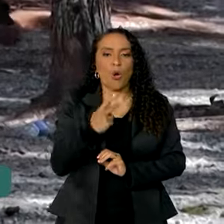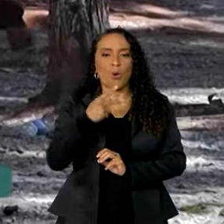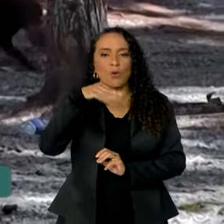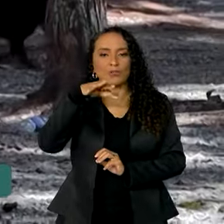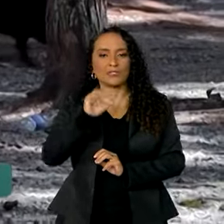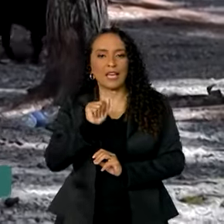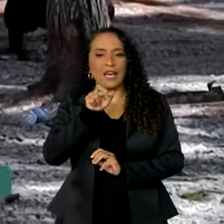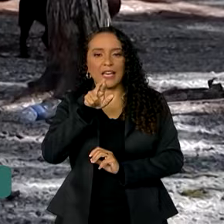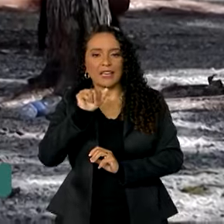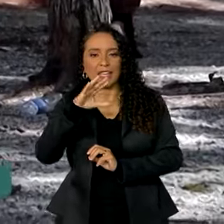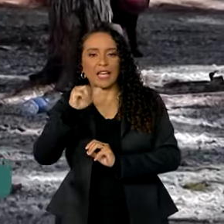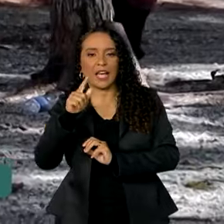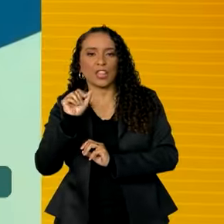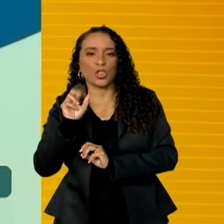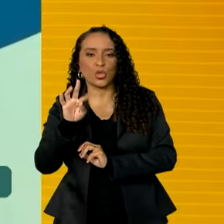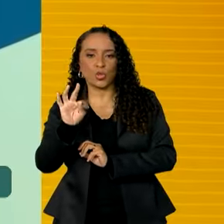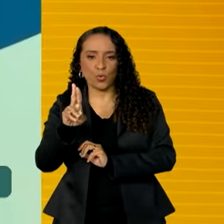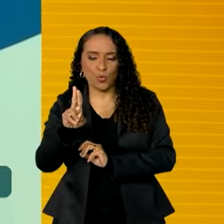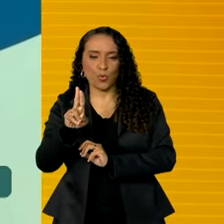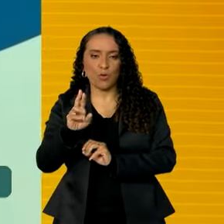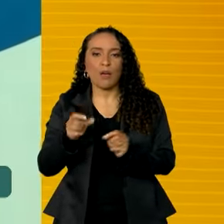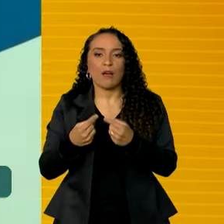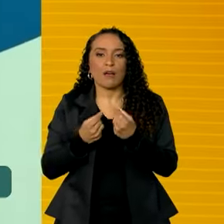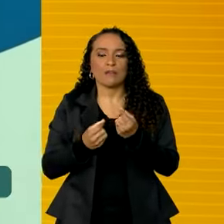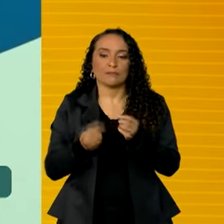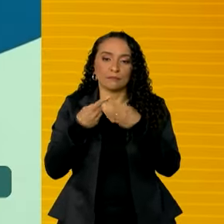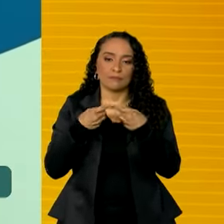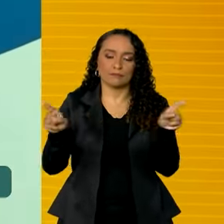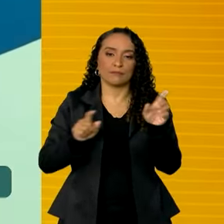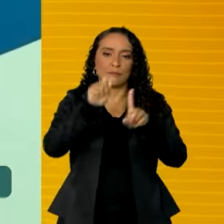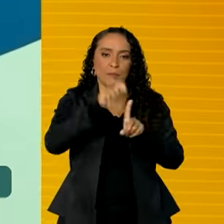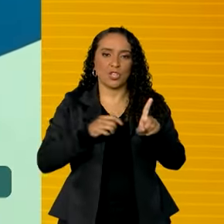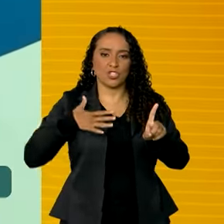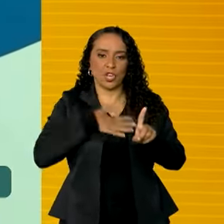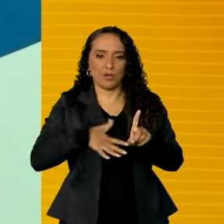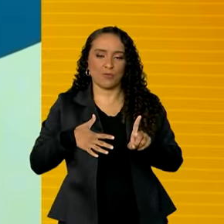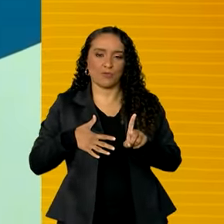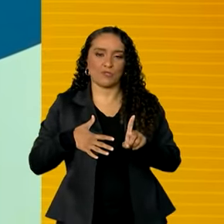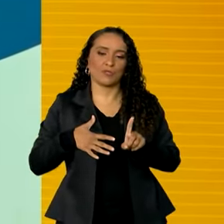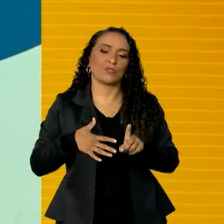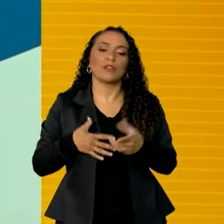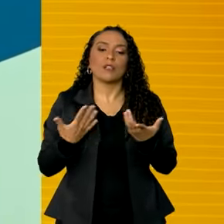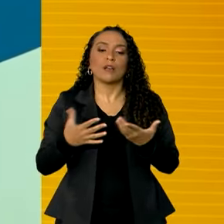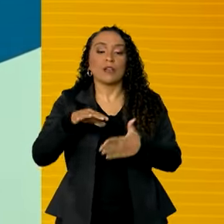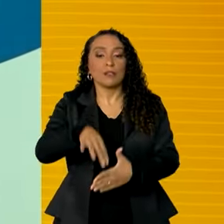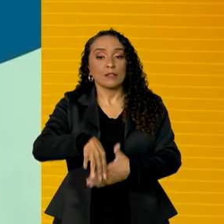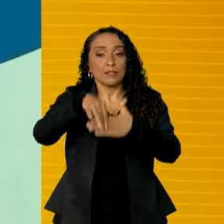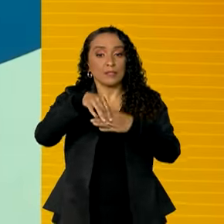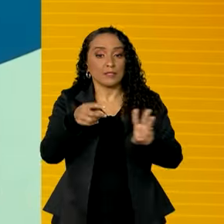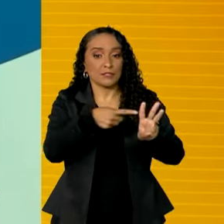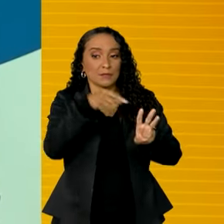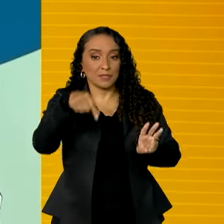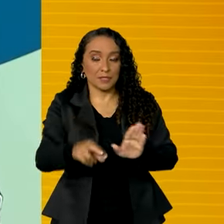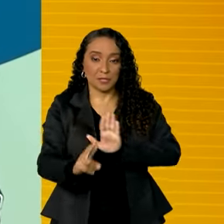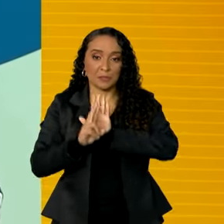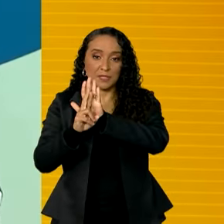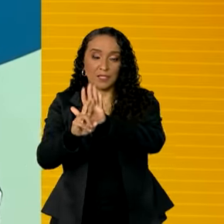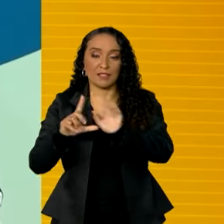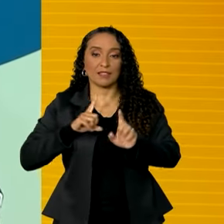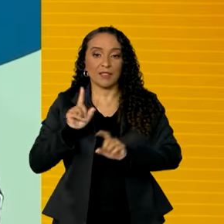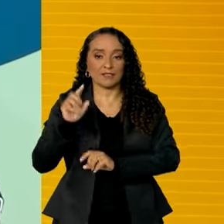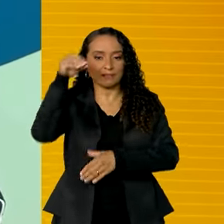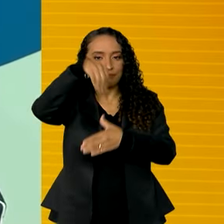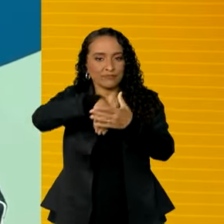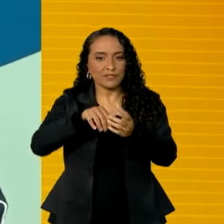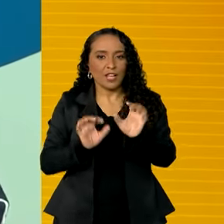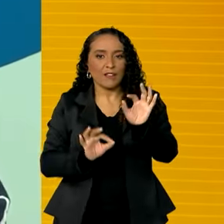lançado em agosto deste ano. Estamos aqui com a representação dos líderes indígenas que estão na iniciativa